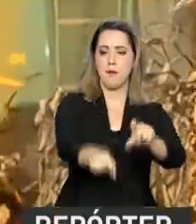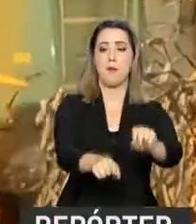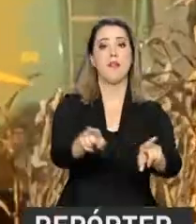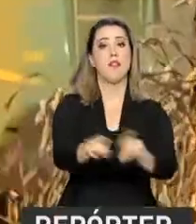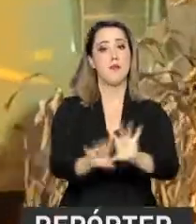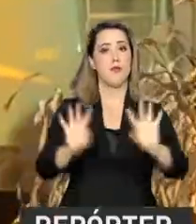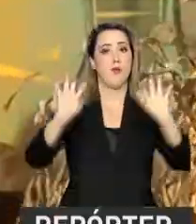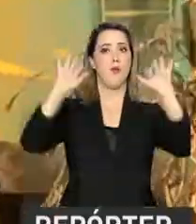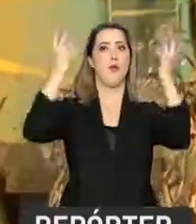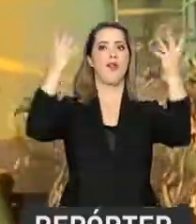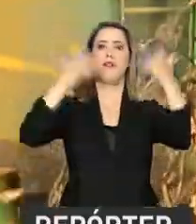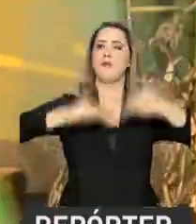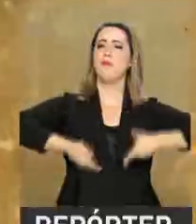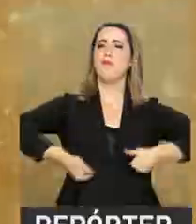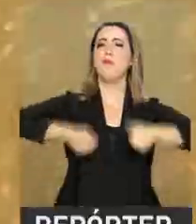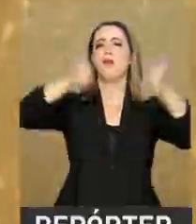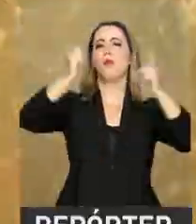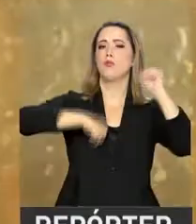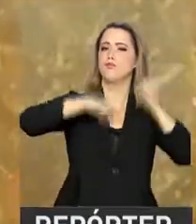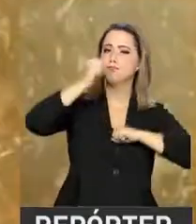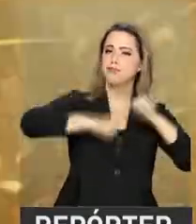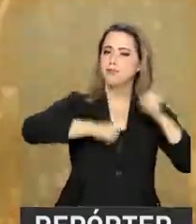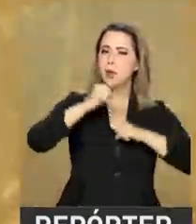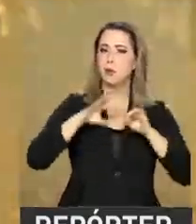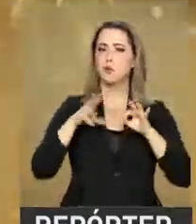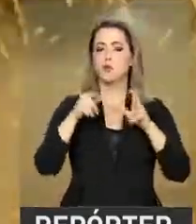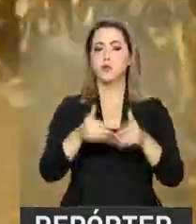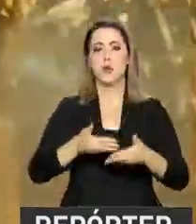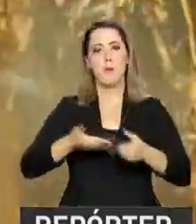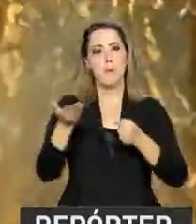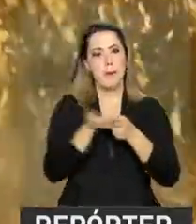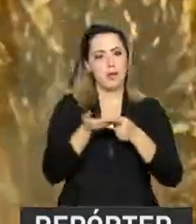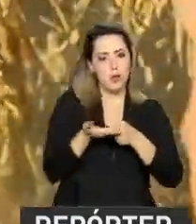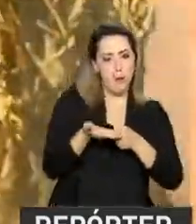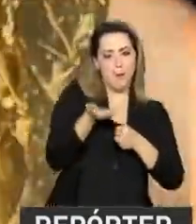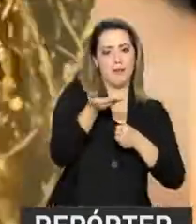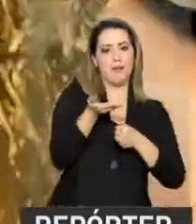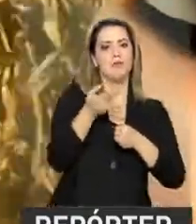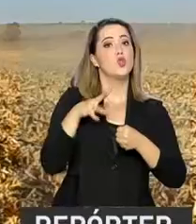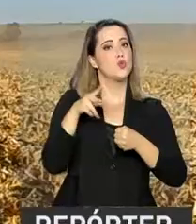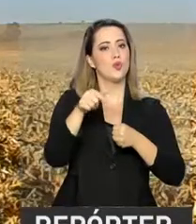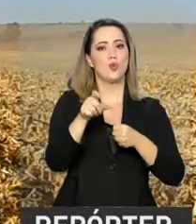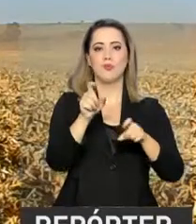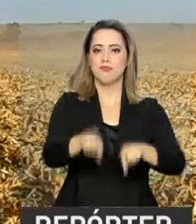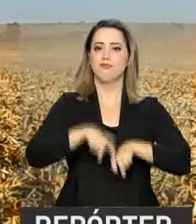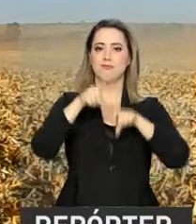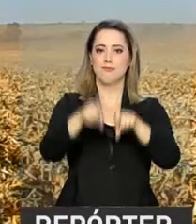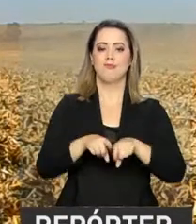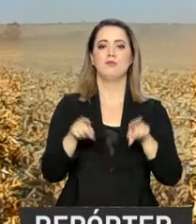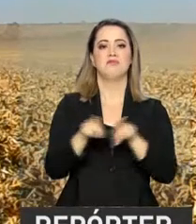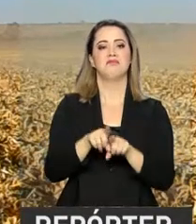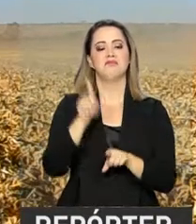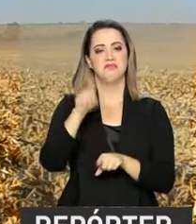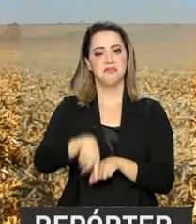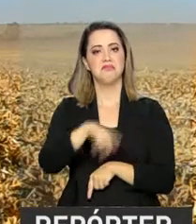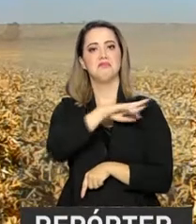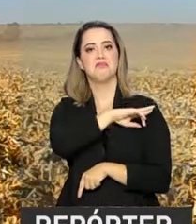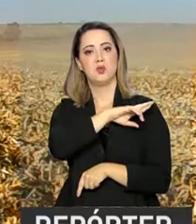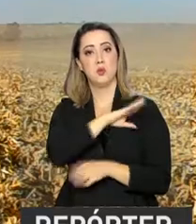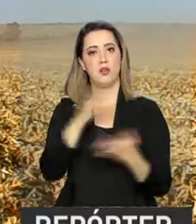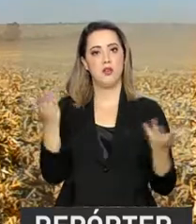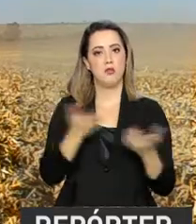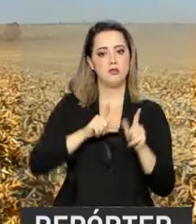eo aumento da produtividade média de todas as culturas são os principais responsáveis pela supersafra os